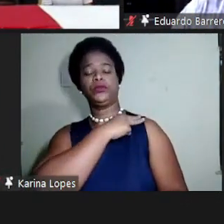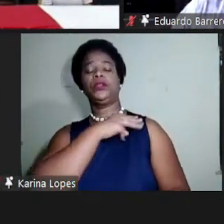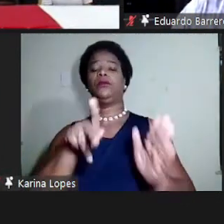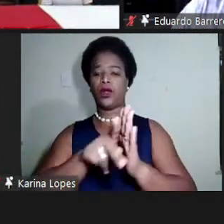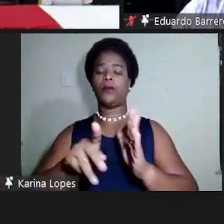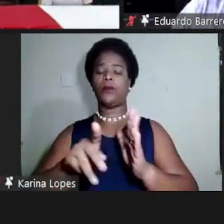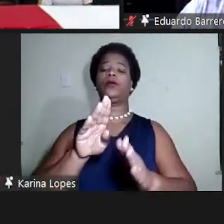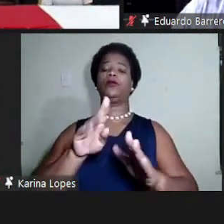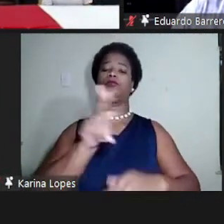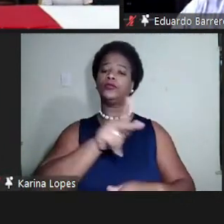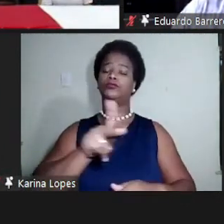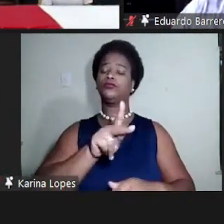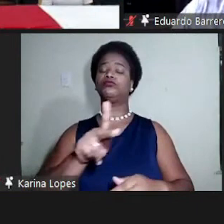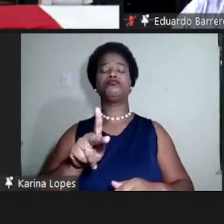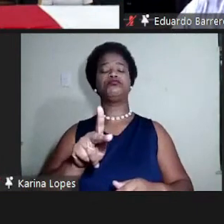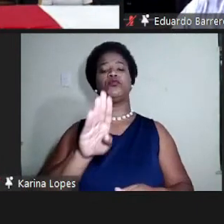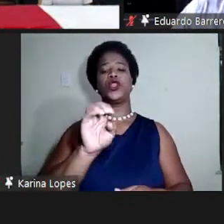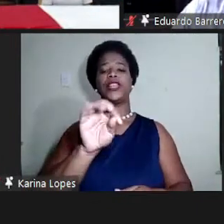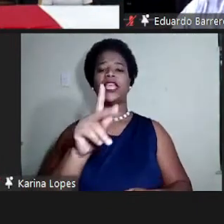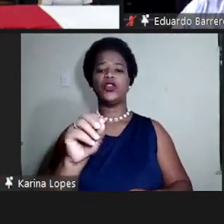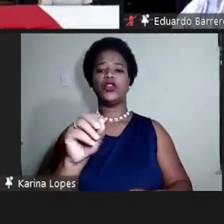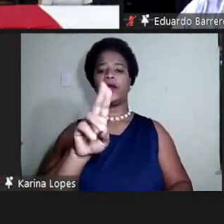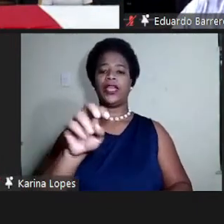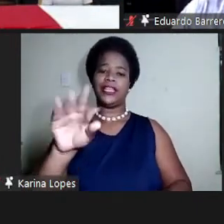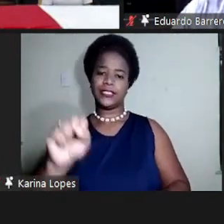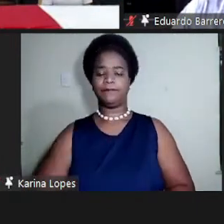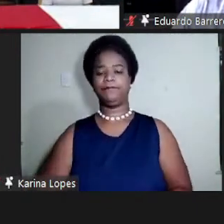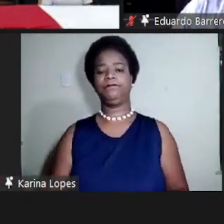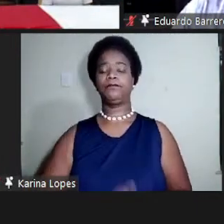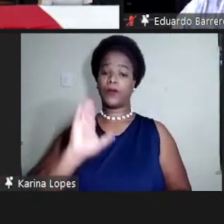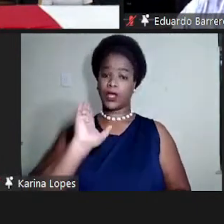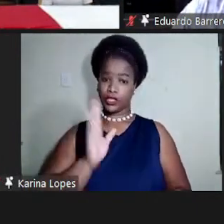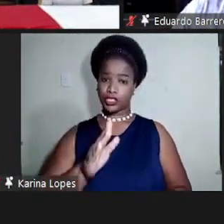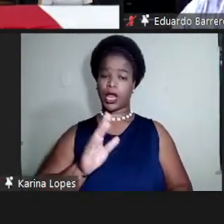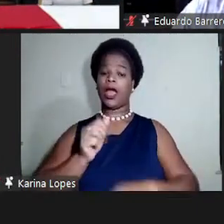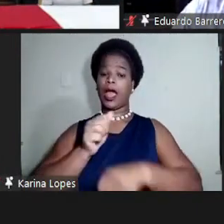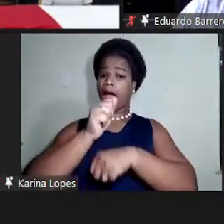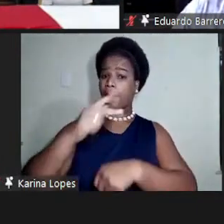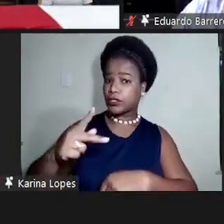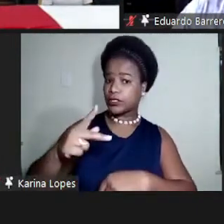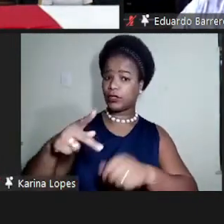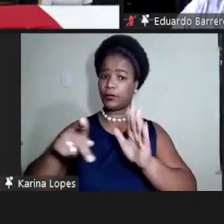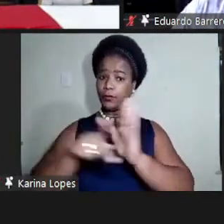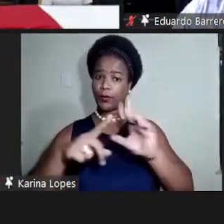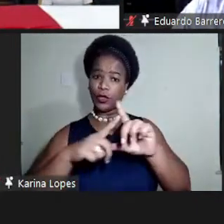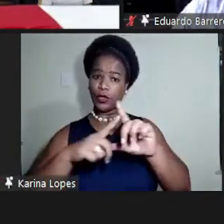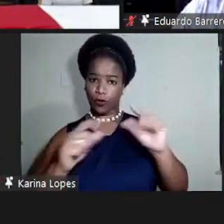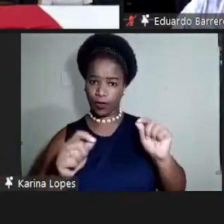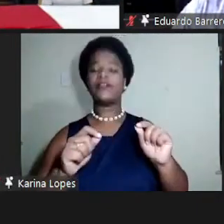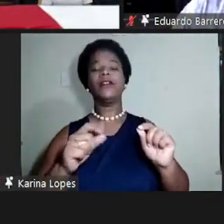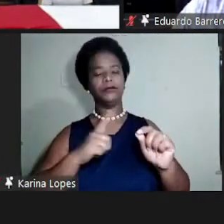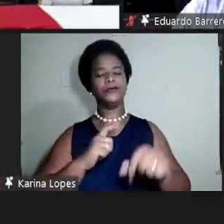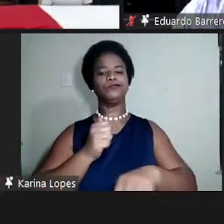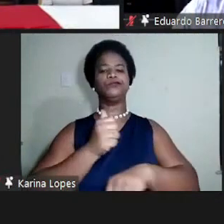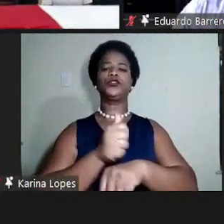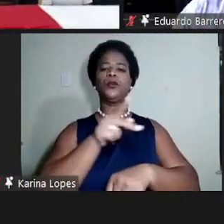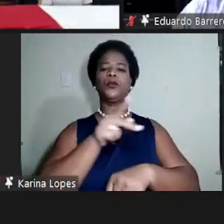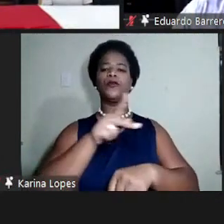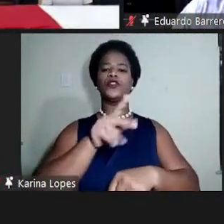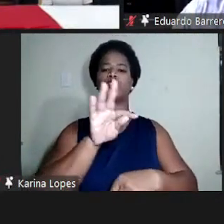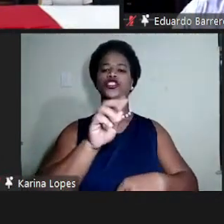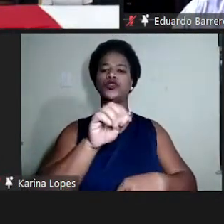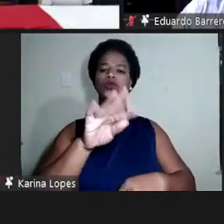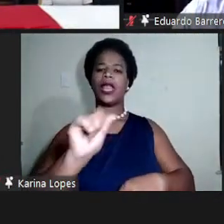sua aposentadoria da UFJF, foi professor titular da Faculdade de Filosofia, Ciências e Letras Santa